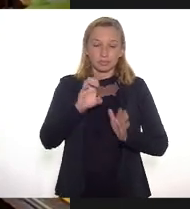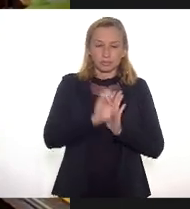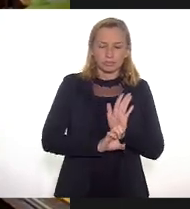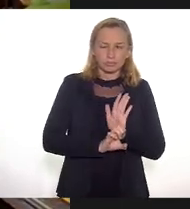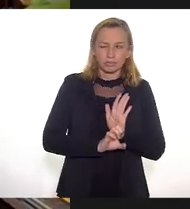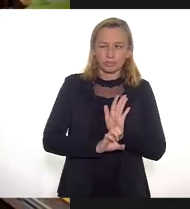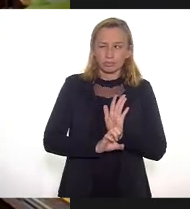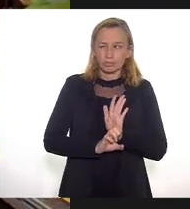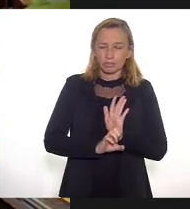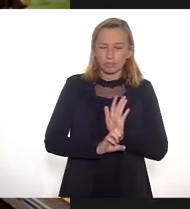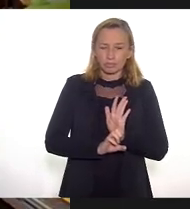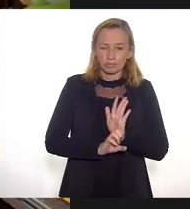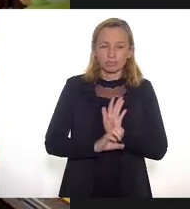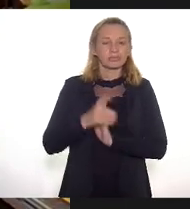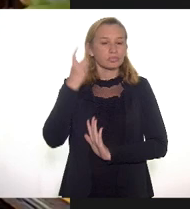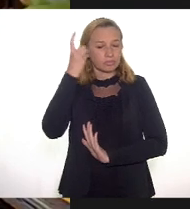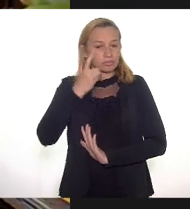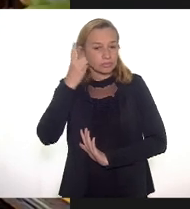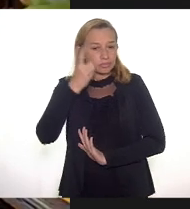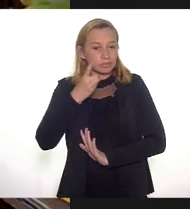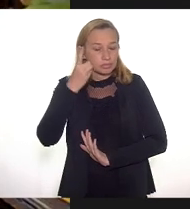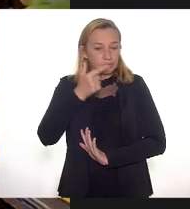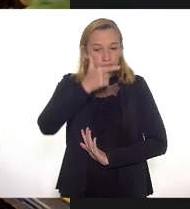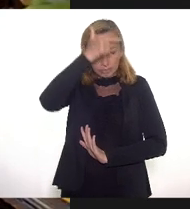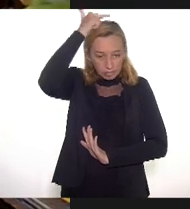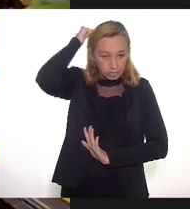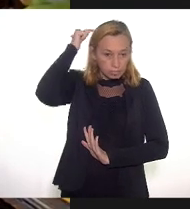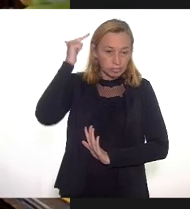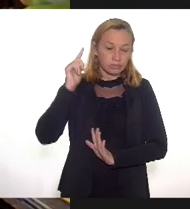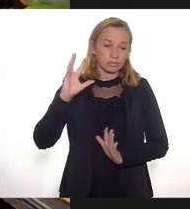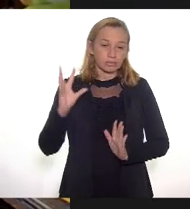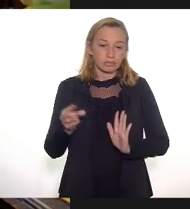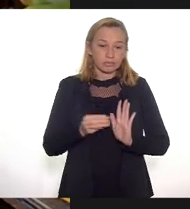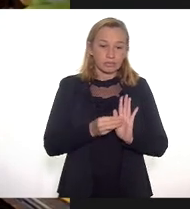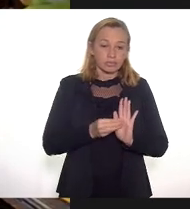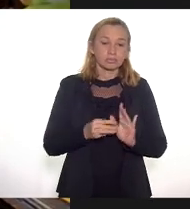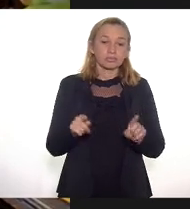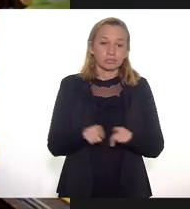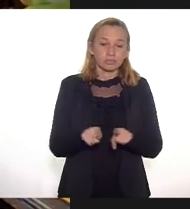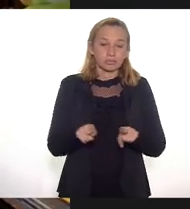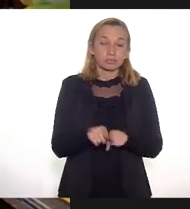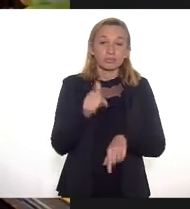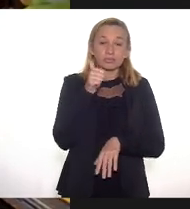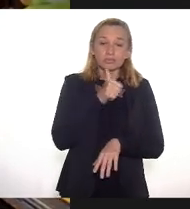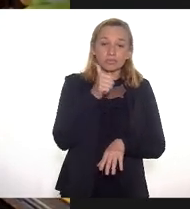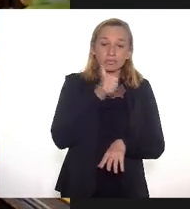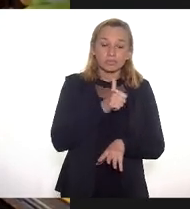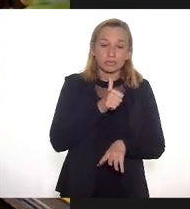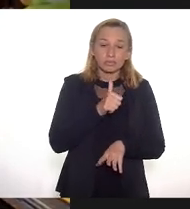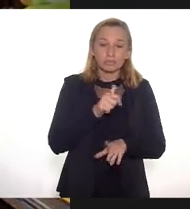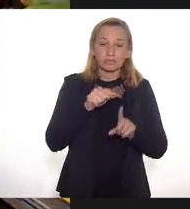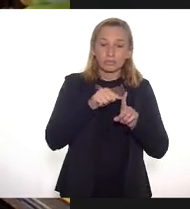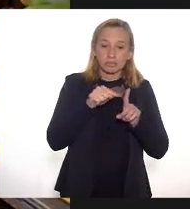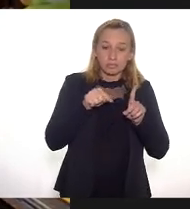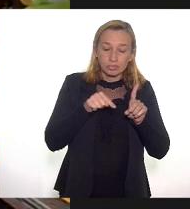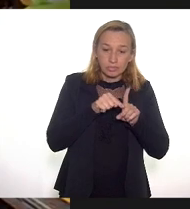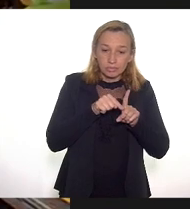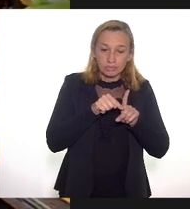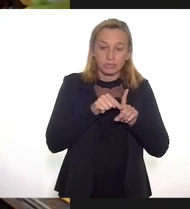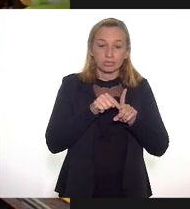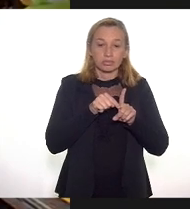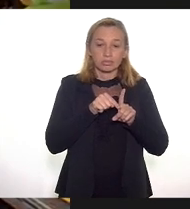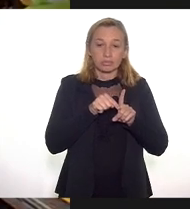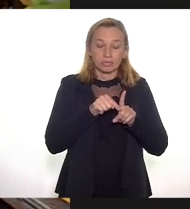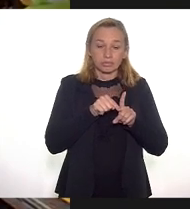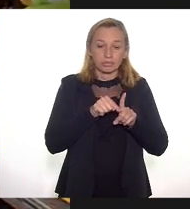me engano, do deputado Luiz Paulo, que colocaria, que incluiria, né, as mulheres gestantes